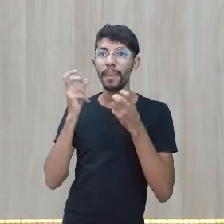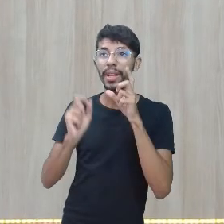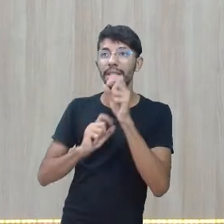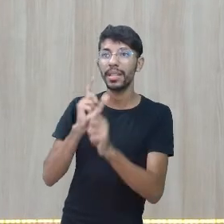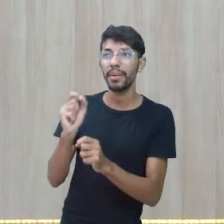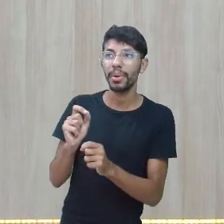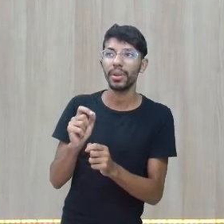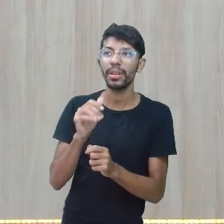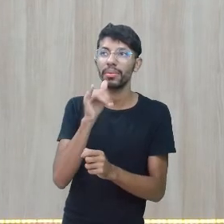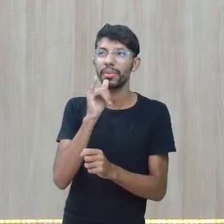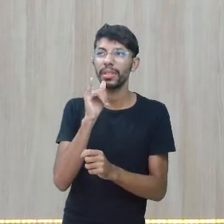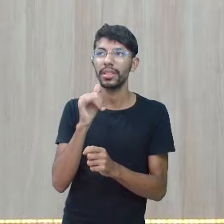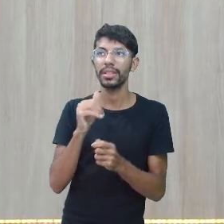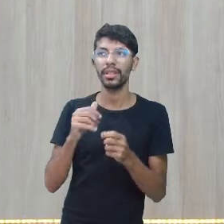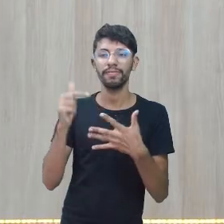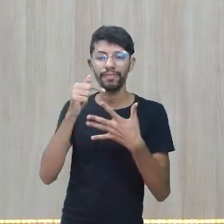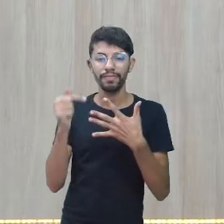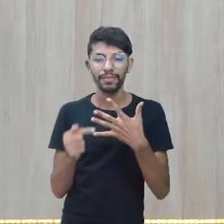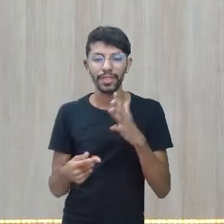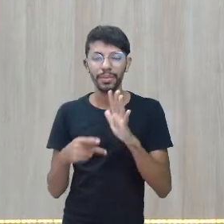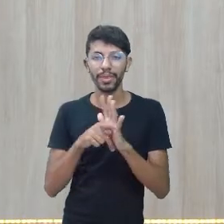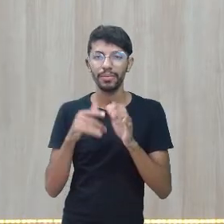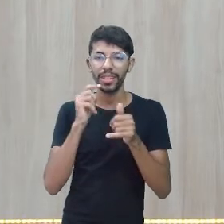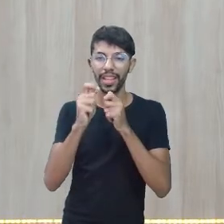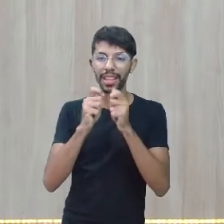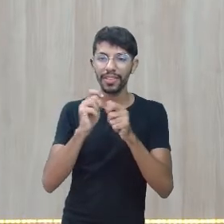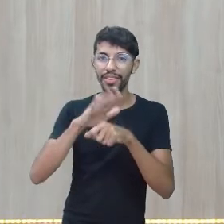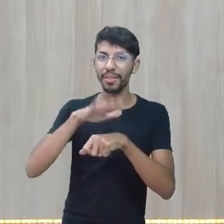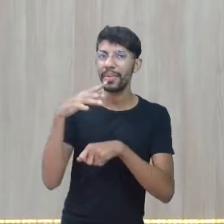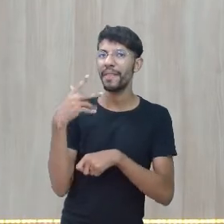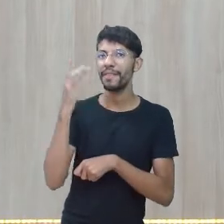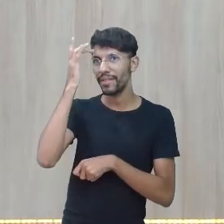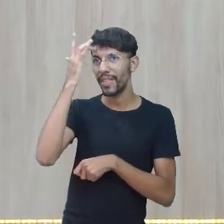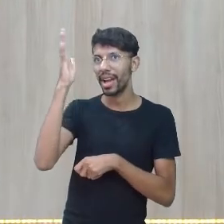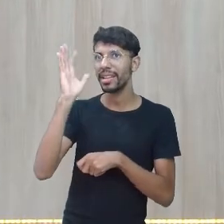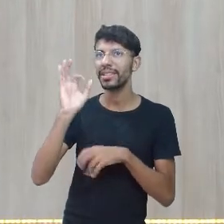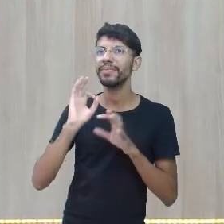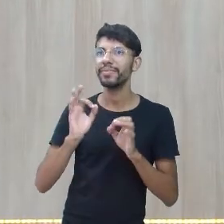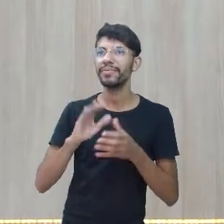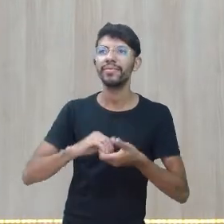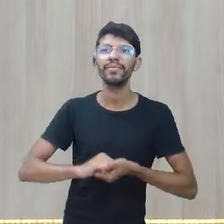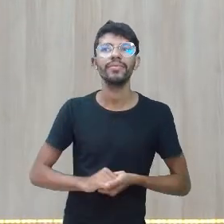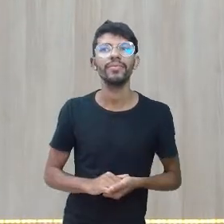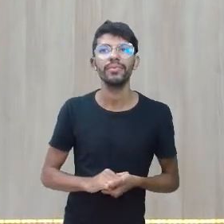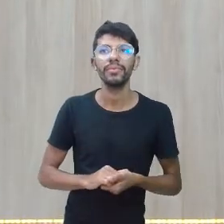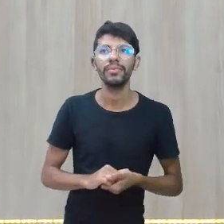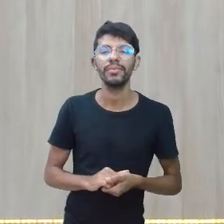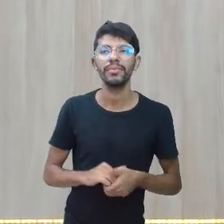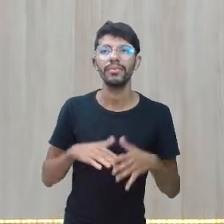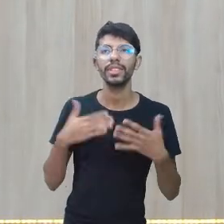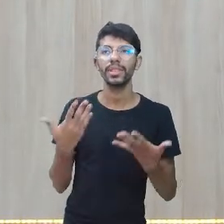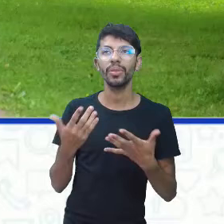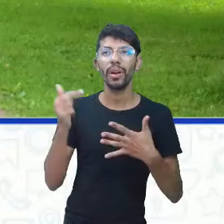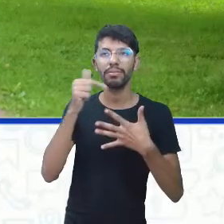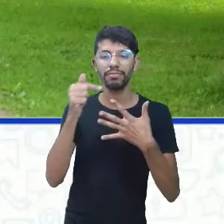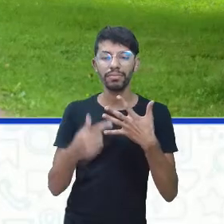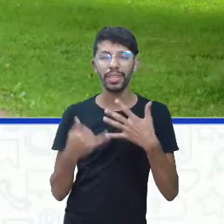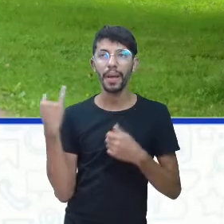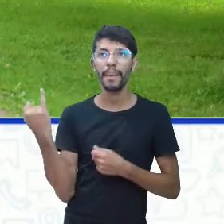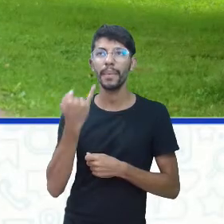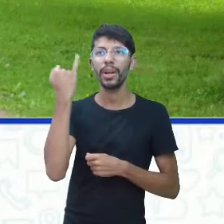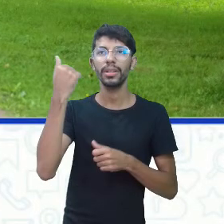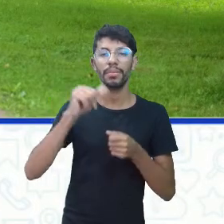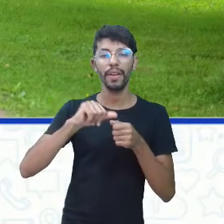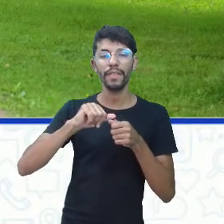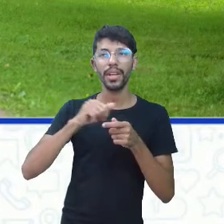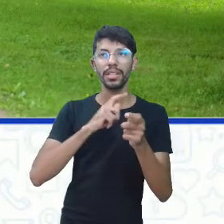elementos da entrevista muito mais fácil agora, né? Então, vamos lá, vamos continuar. Quais são os pontos importantes para se